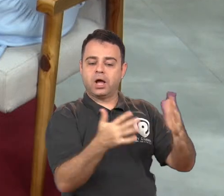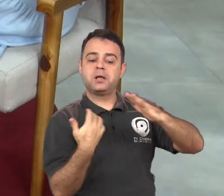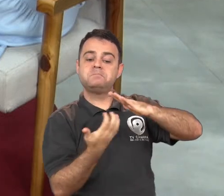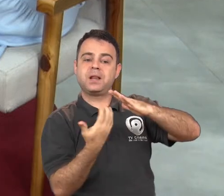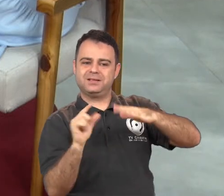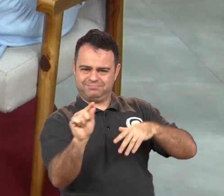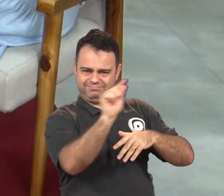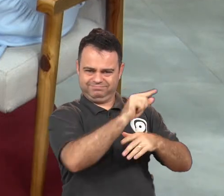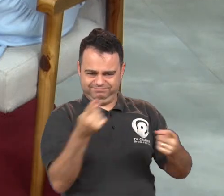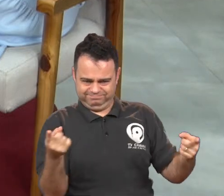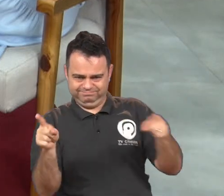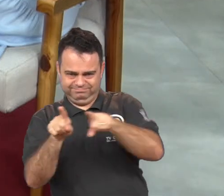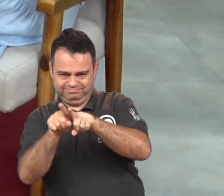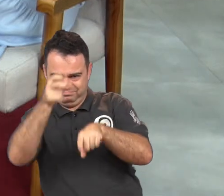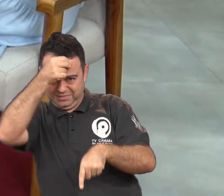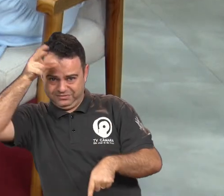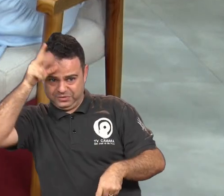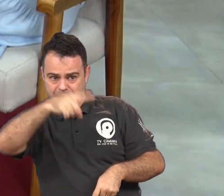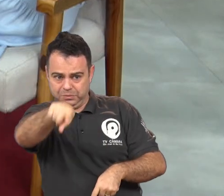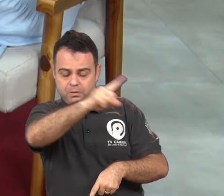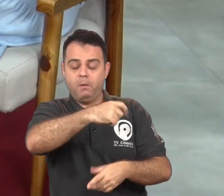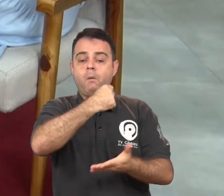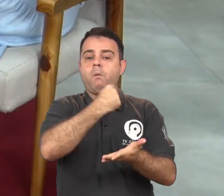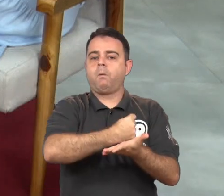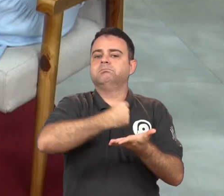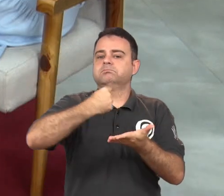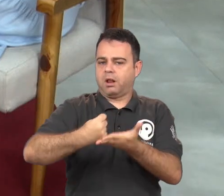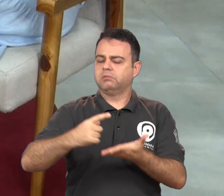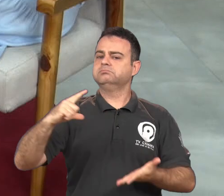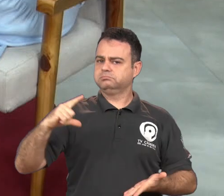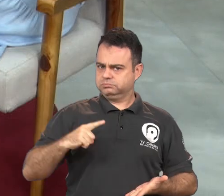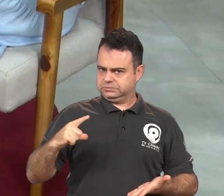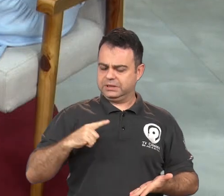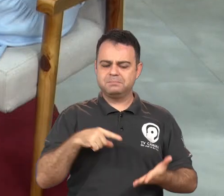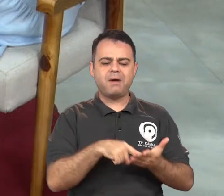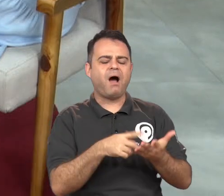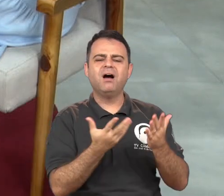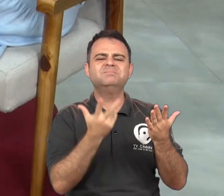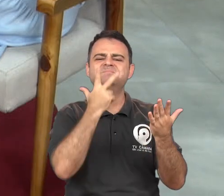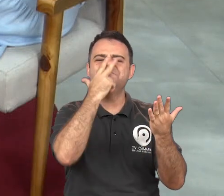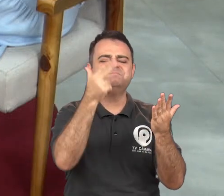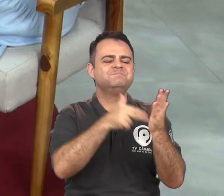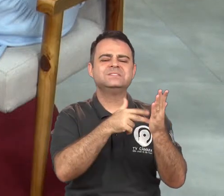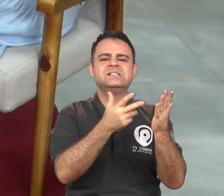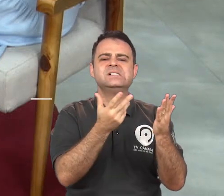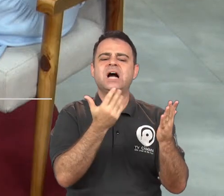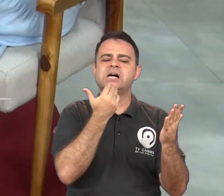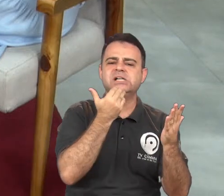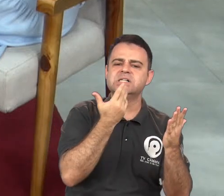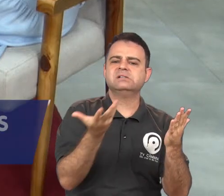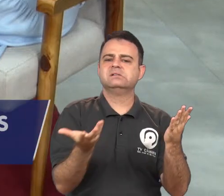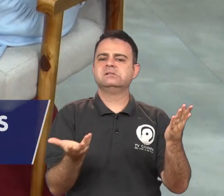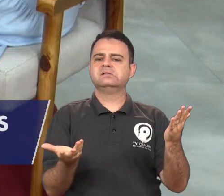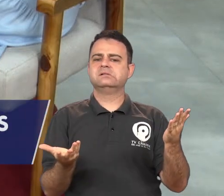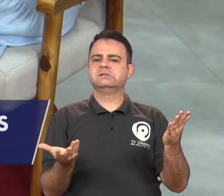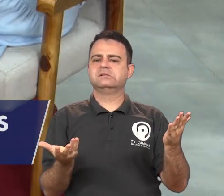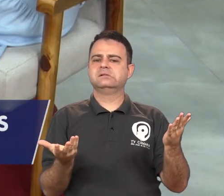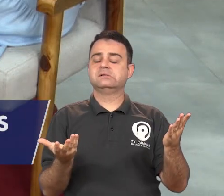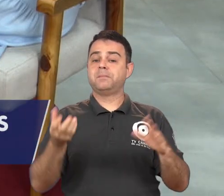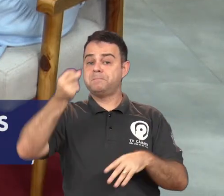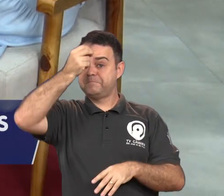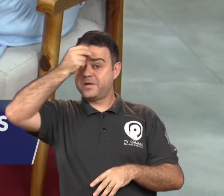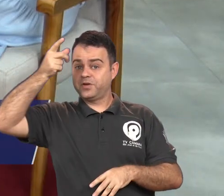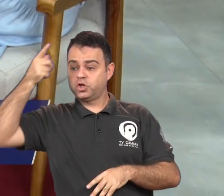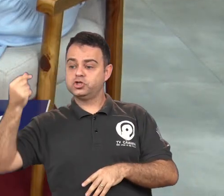empresas terceirizadas com contratos com a prefeitura que são fragilizados, porque na hora do recebimento